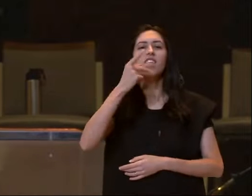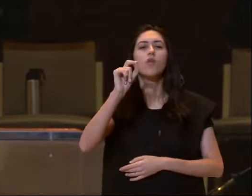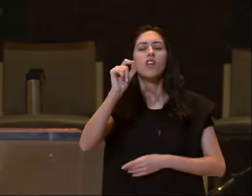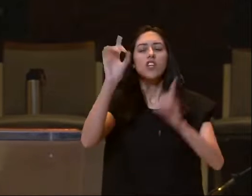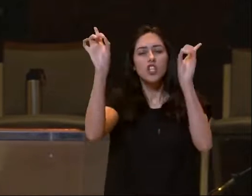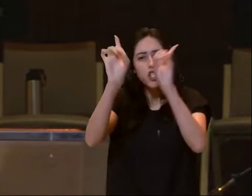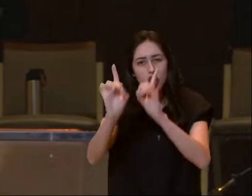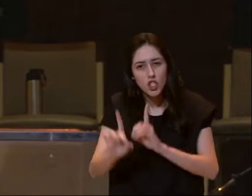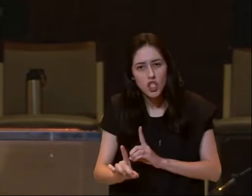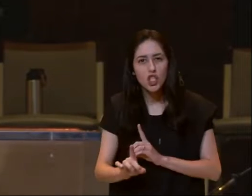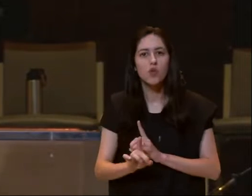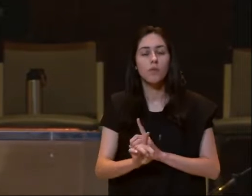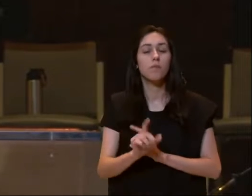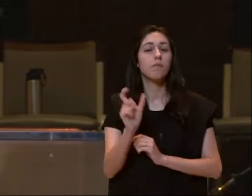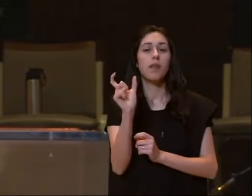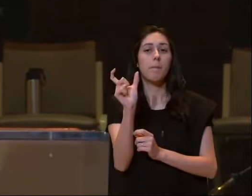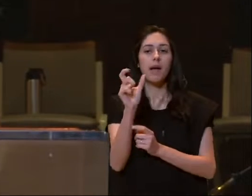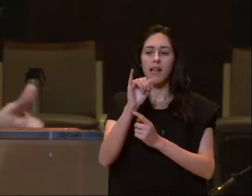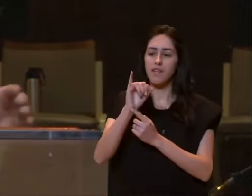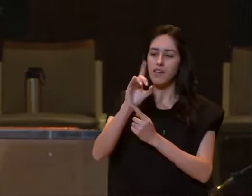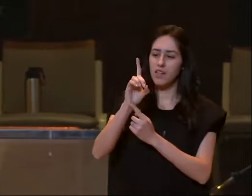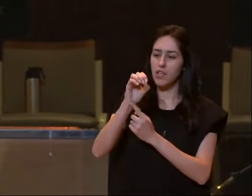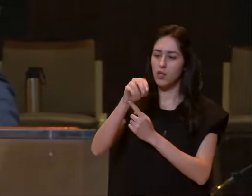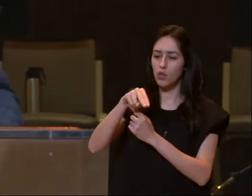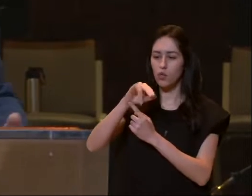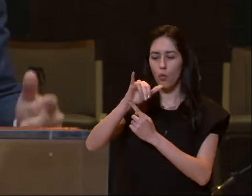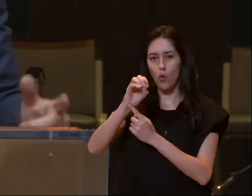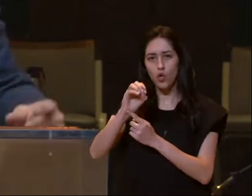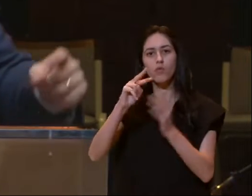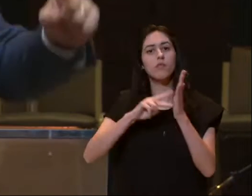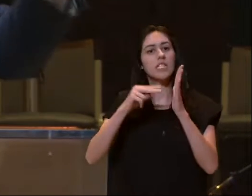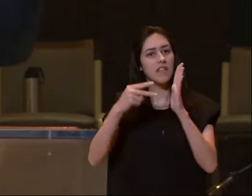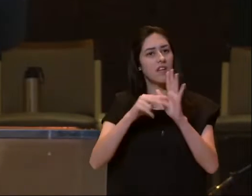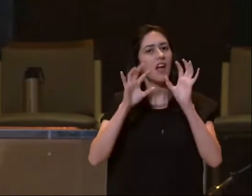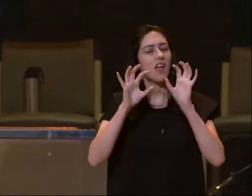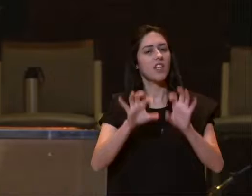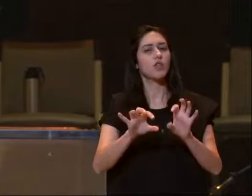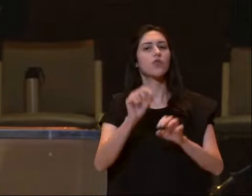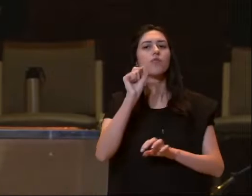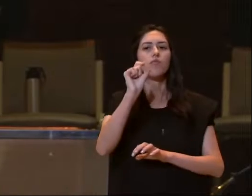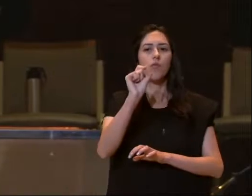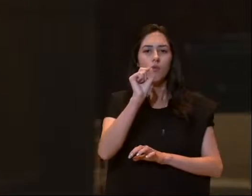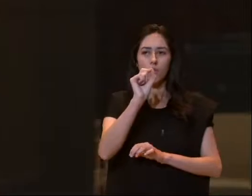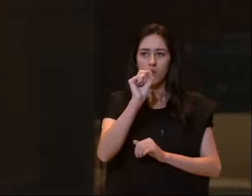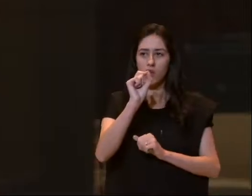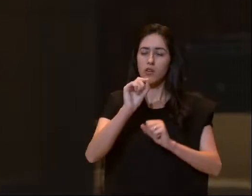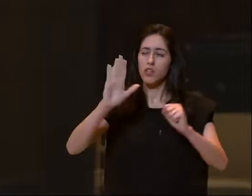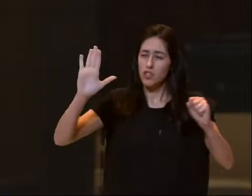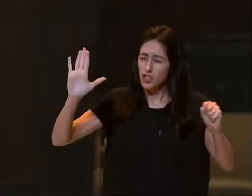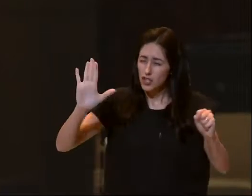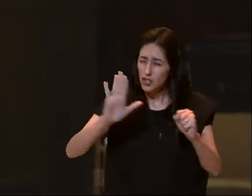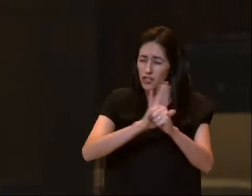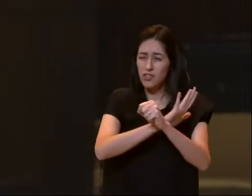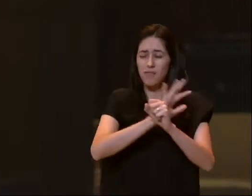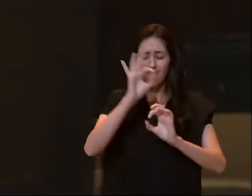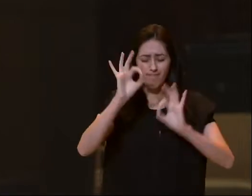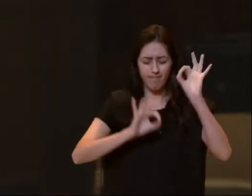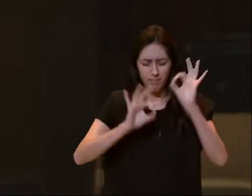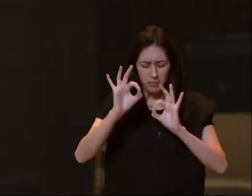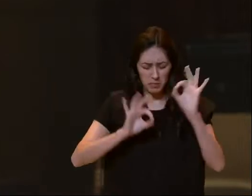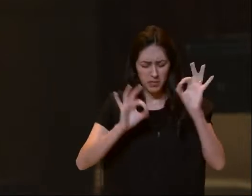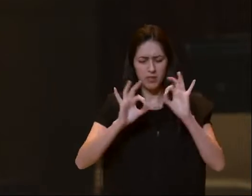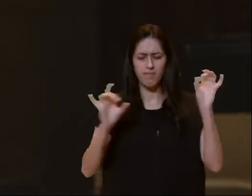aptos. E a palavra idôneo representa exatamente isso, se tornar totalmente preparado,